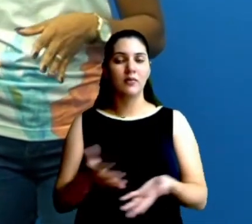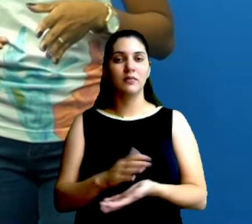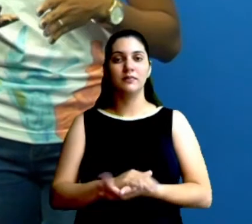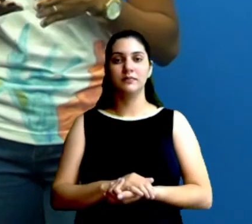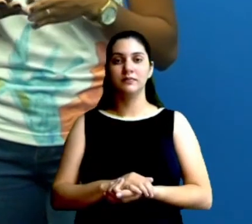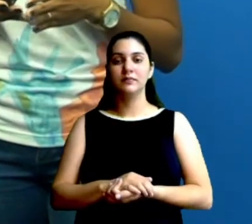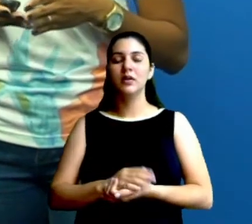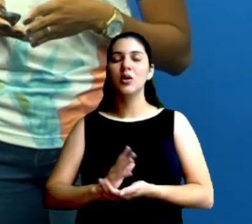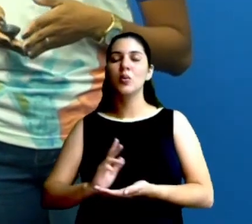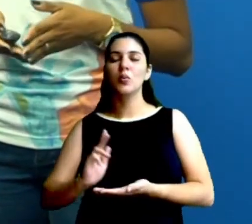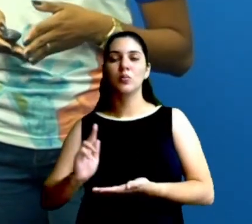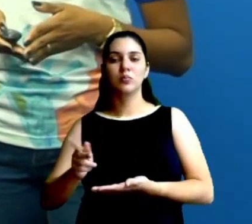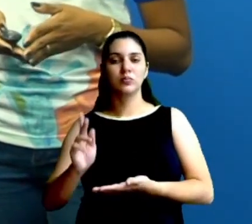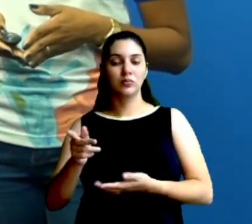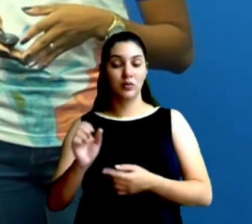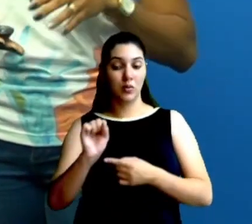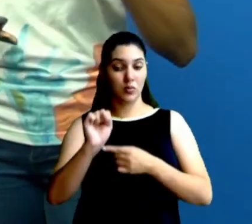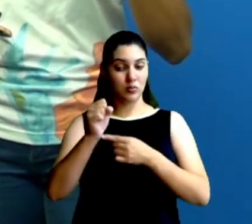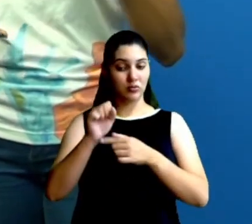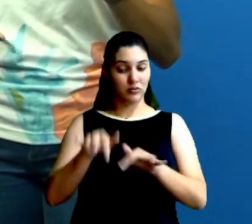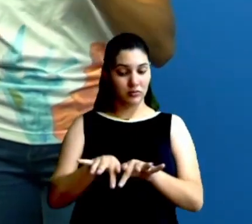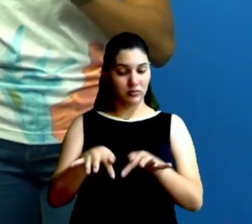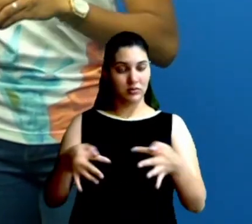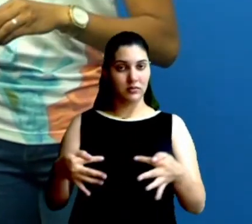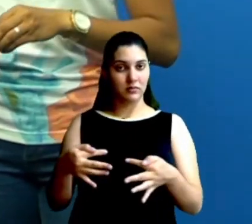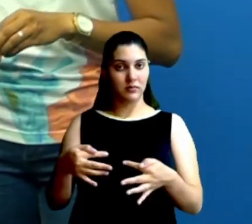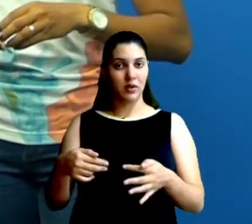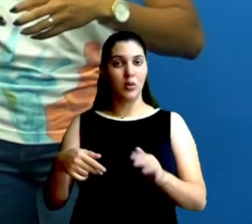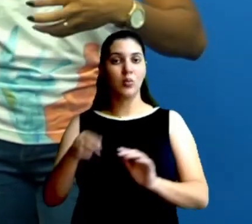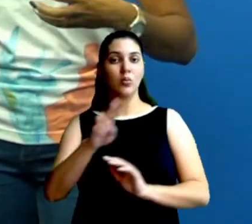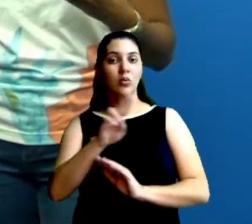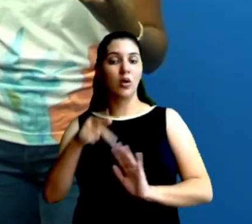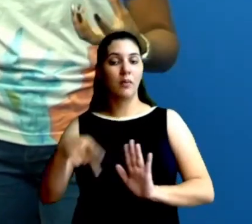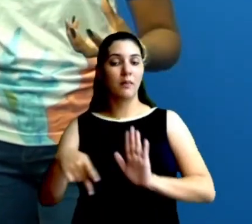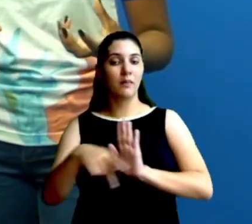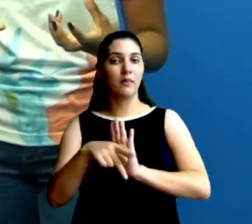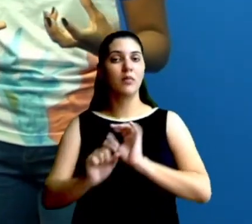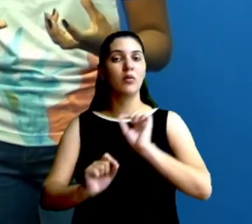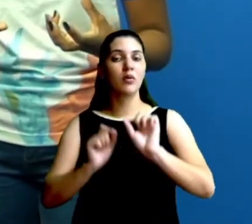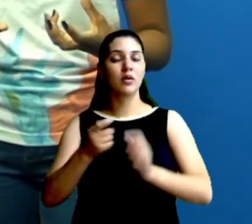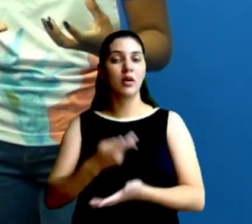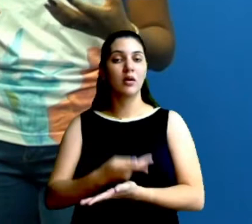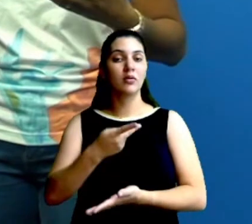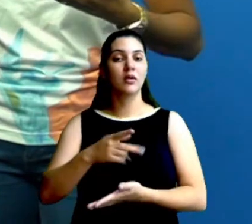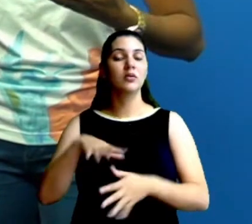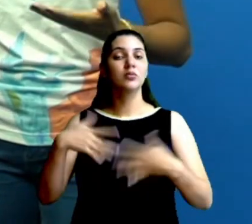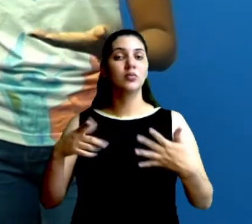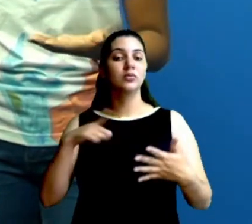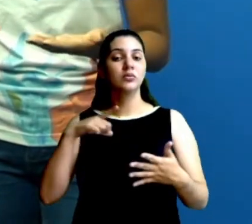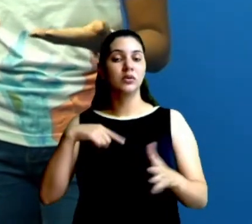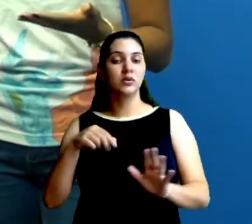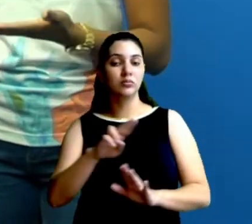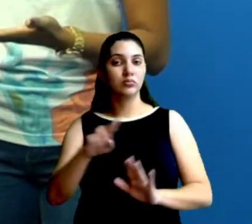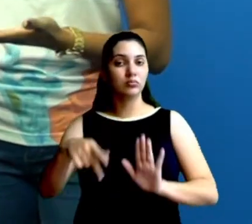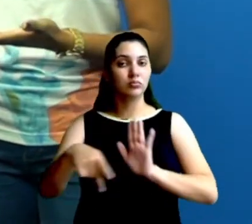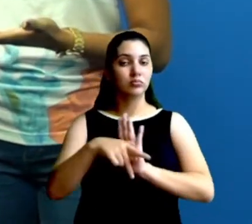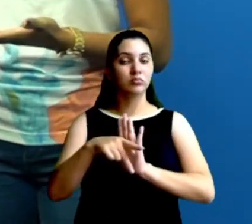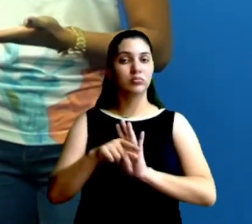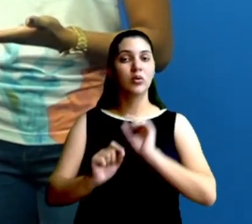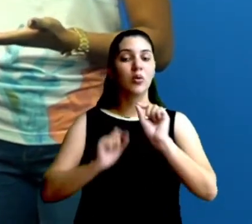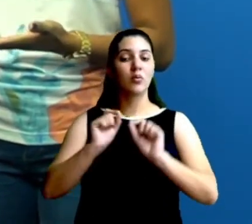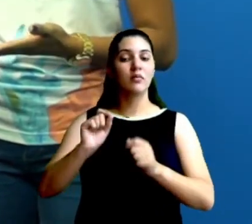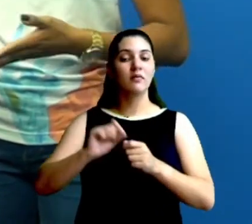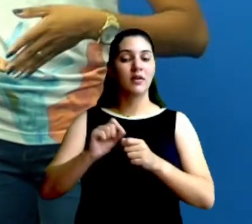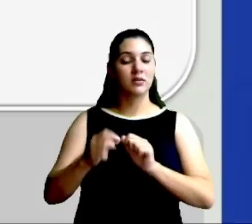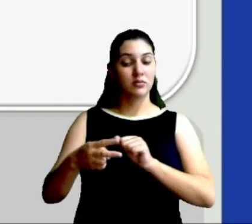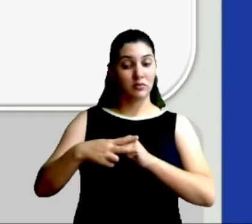gente, continuando com o sujeito simples, com nomes próprios. O que é que acontece quando tiver um nome próprio? O que é que eu faço com o meu verbo